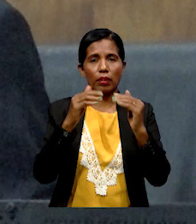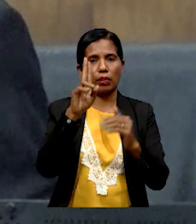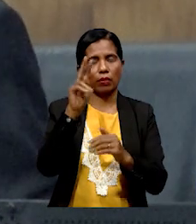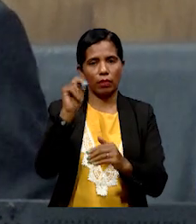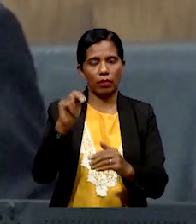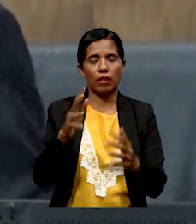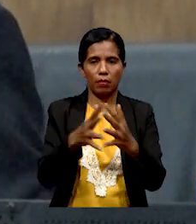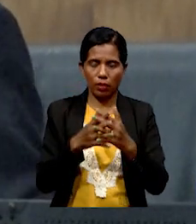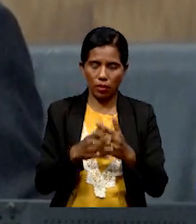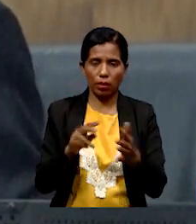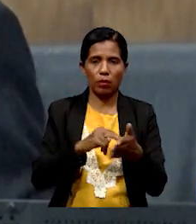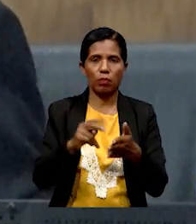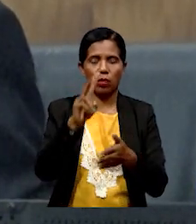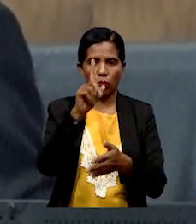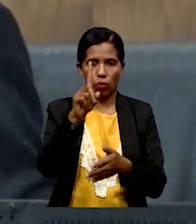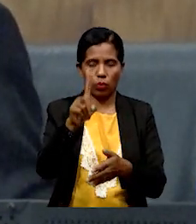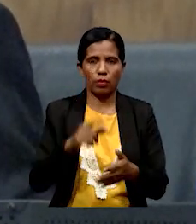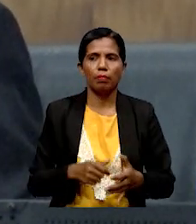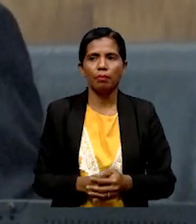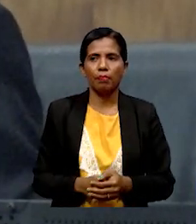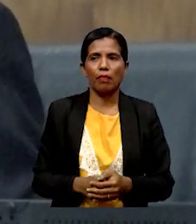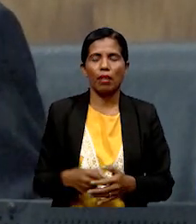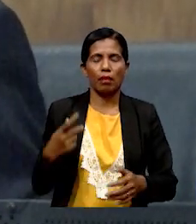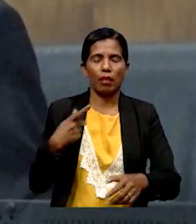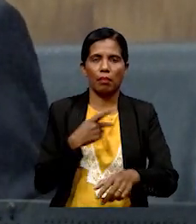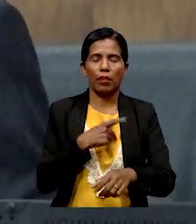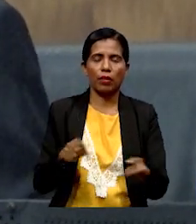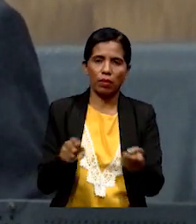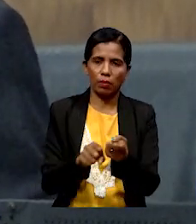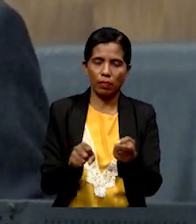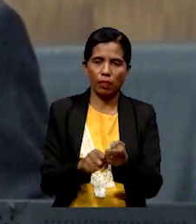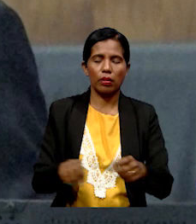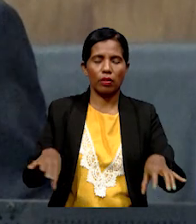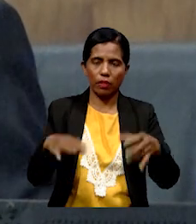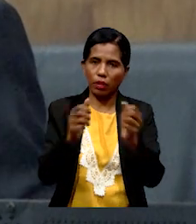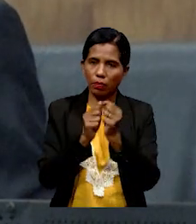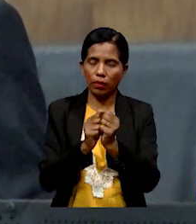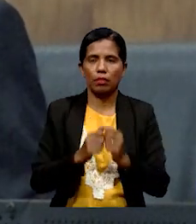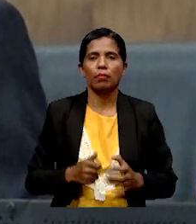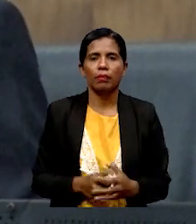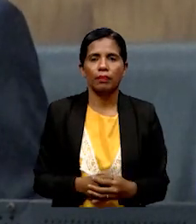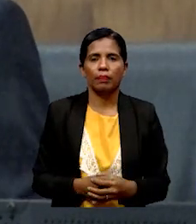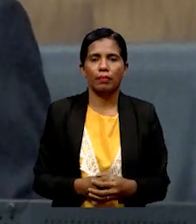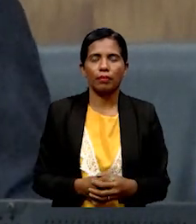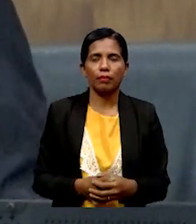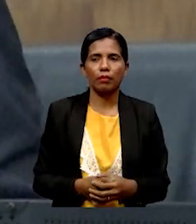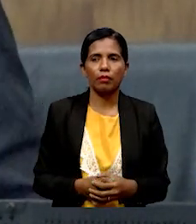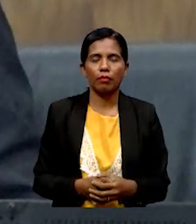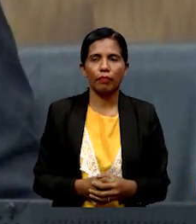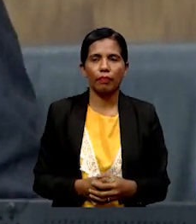Ne ma ya numero 1 ne. Parlamento apenas corrobora. Corrobora deitona. Posição